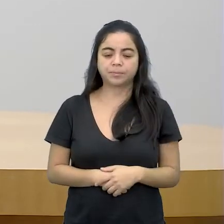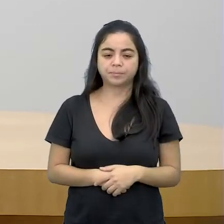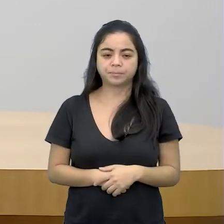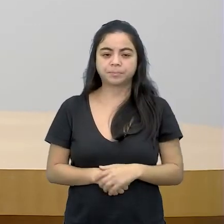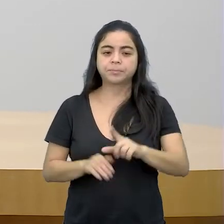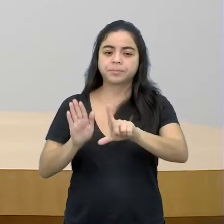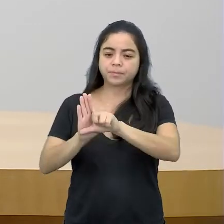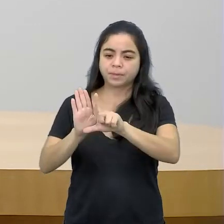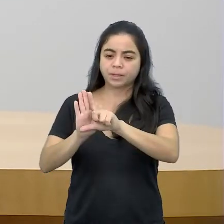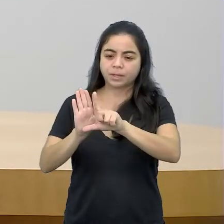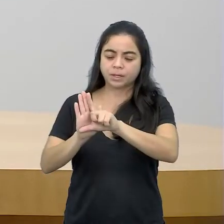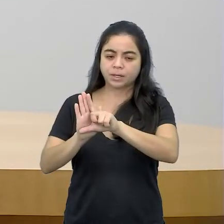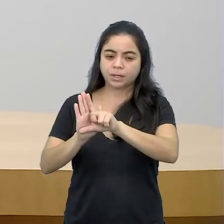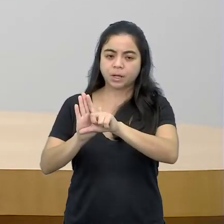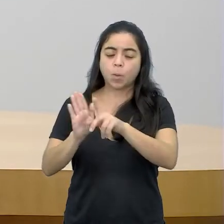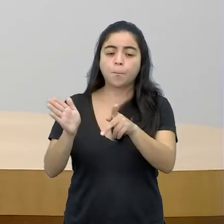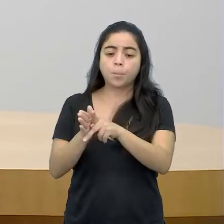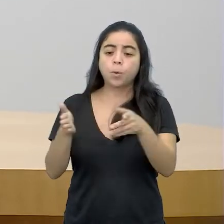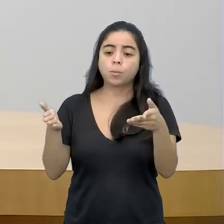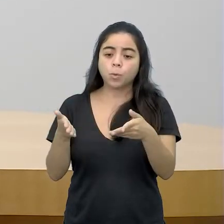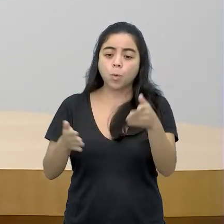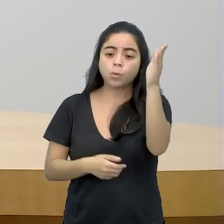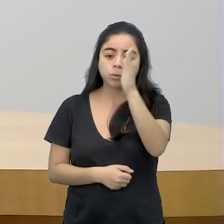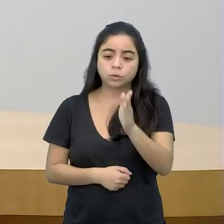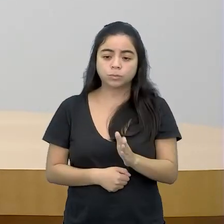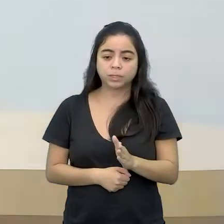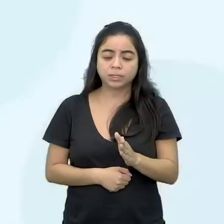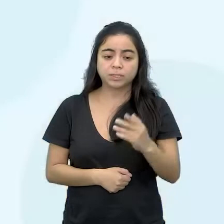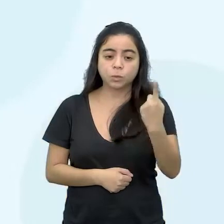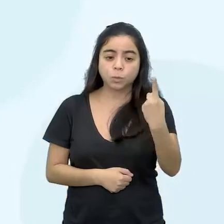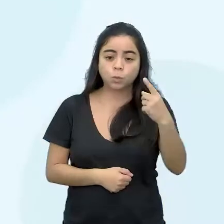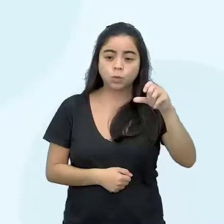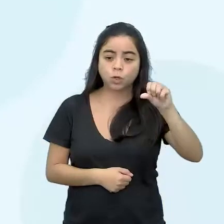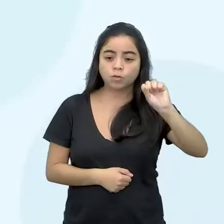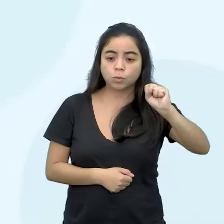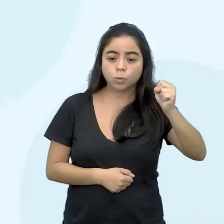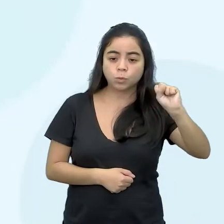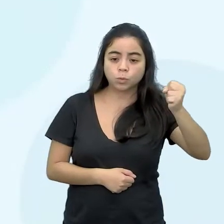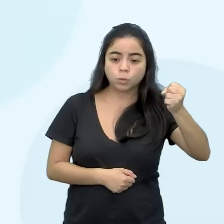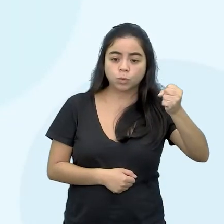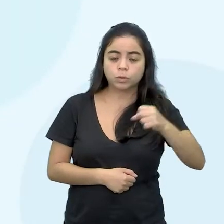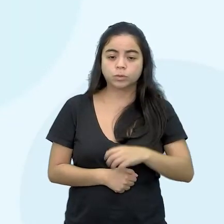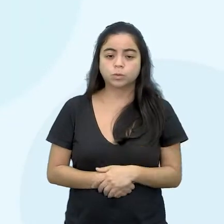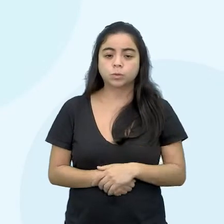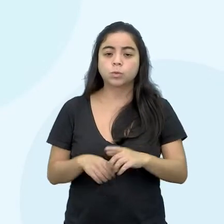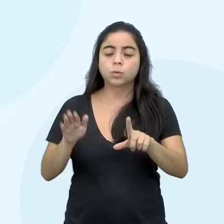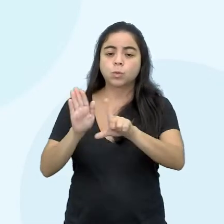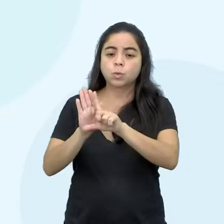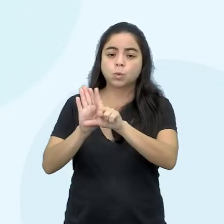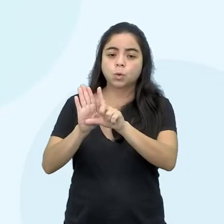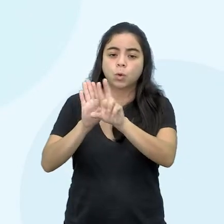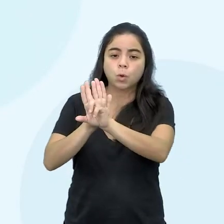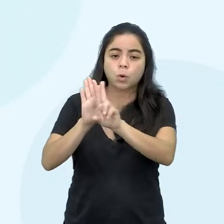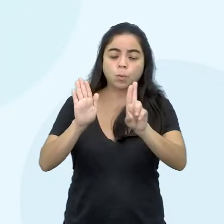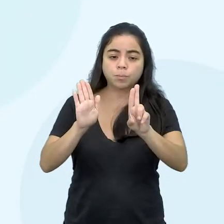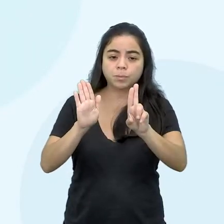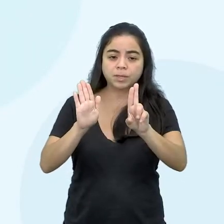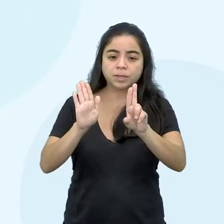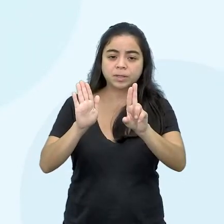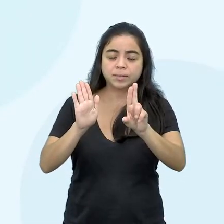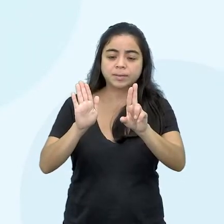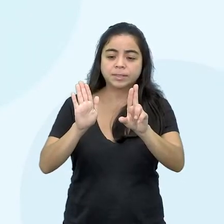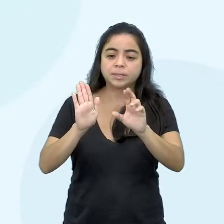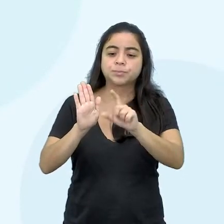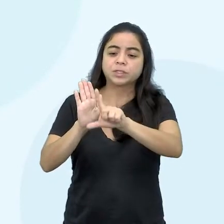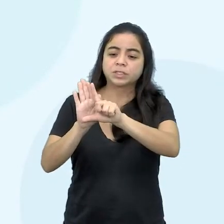Constituição que está vigente no nosso país hoje é a de 1988, a chamada de Constituição